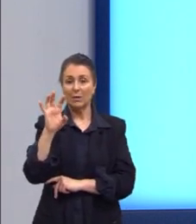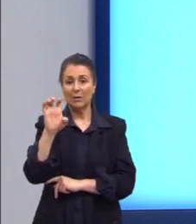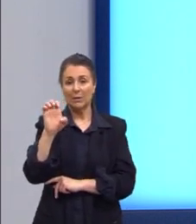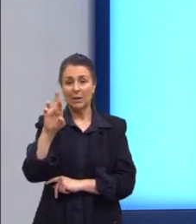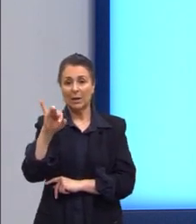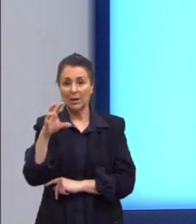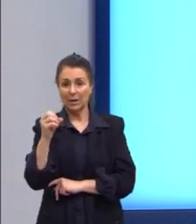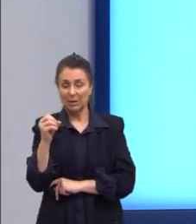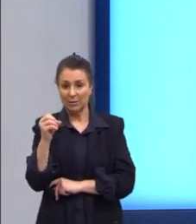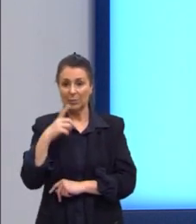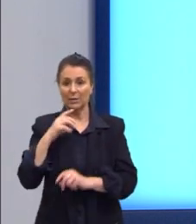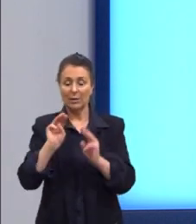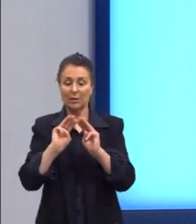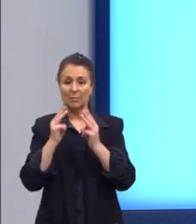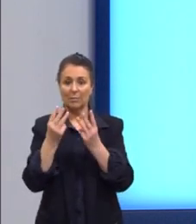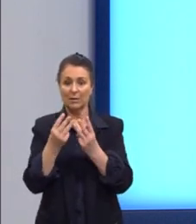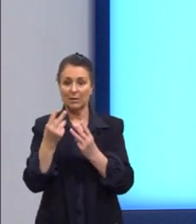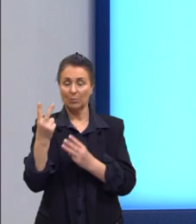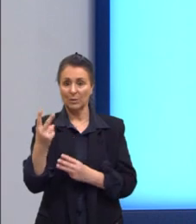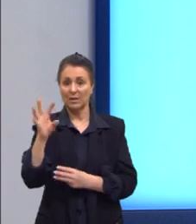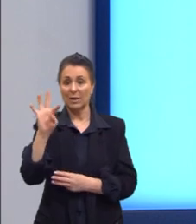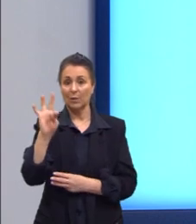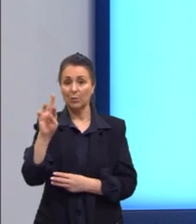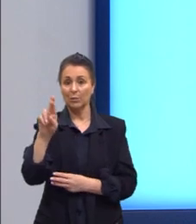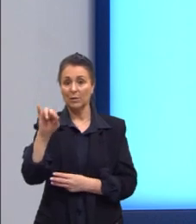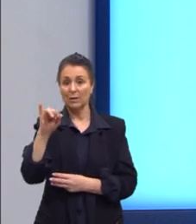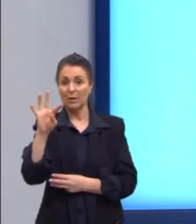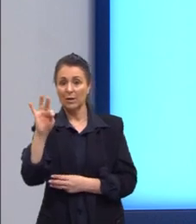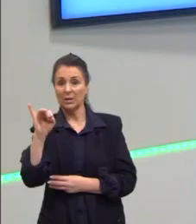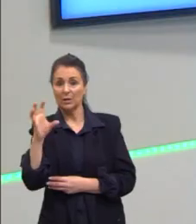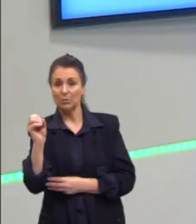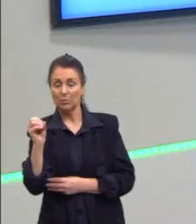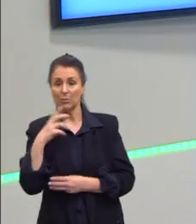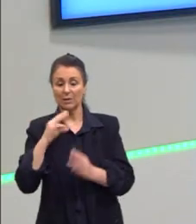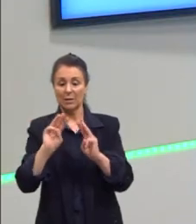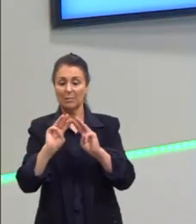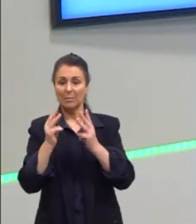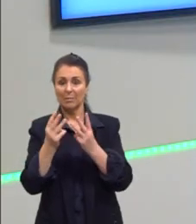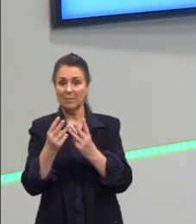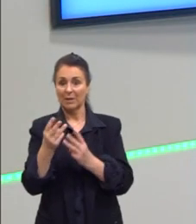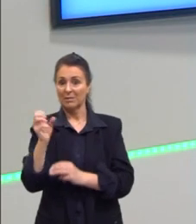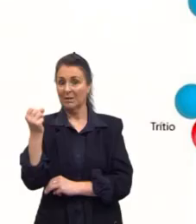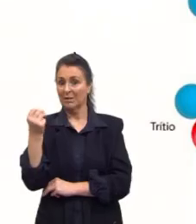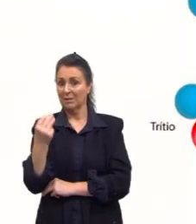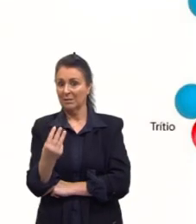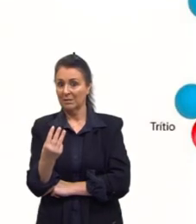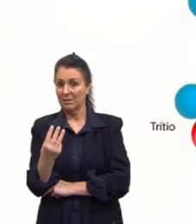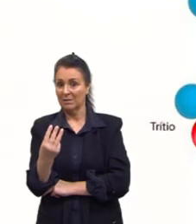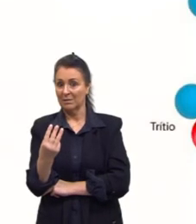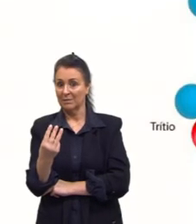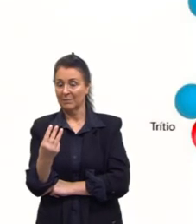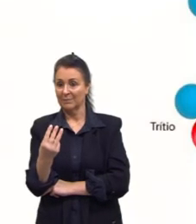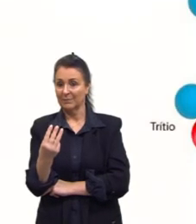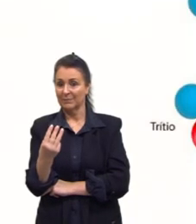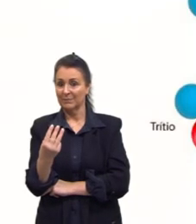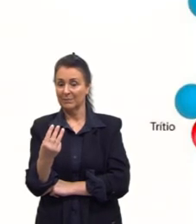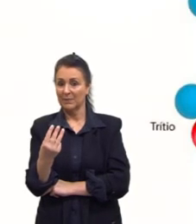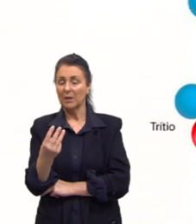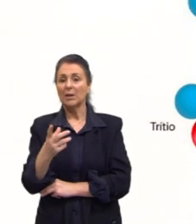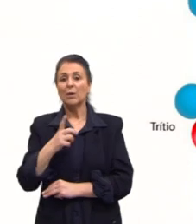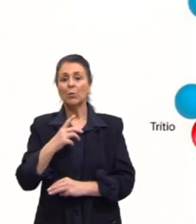dois e o trítio que tem massa 3 = 3 tá então